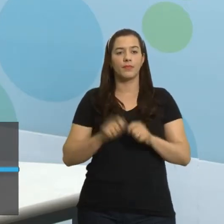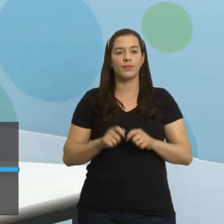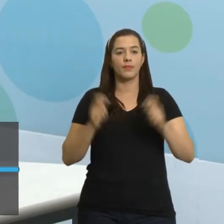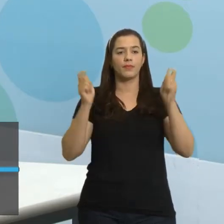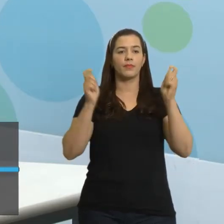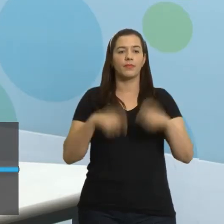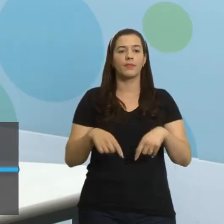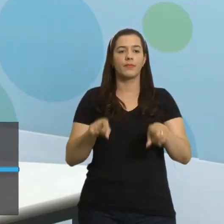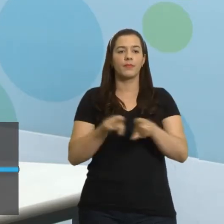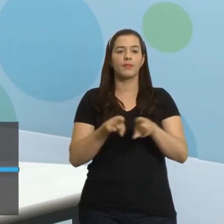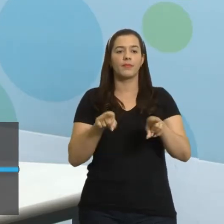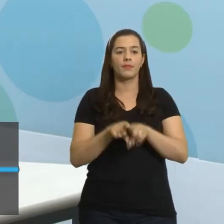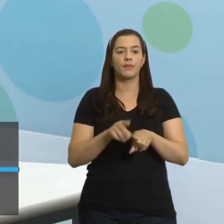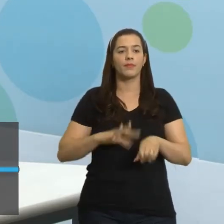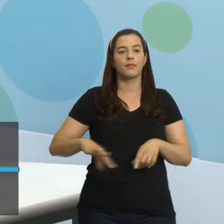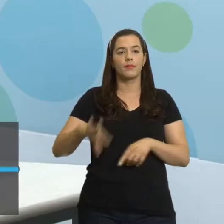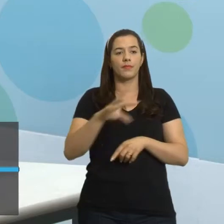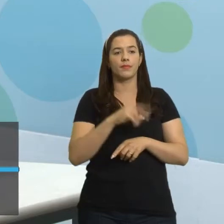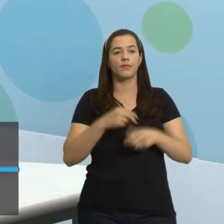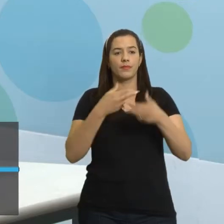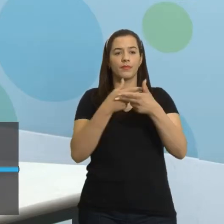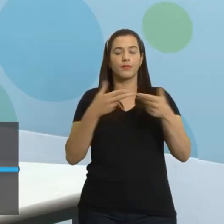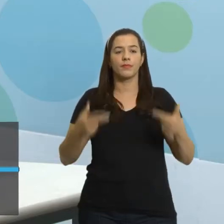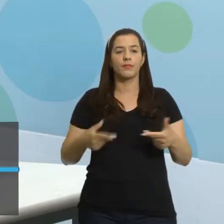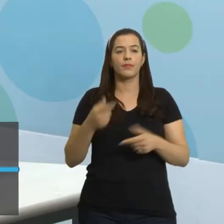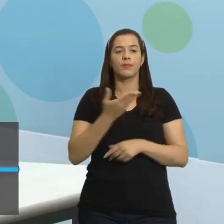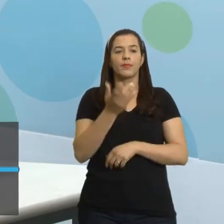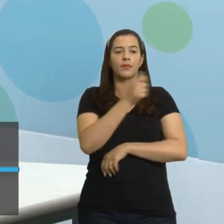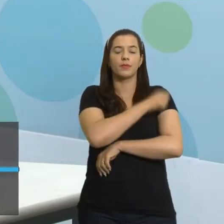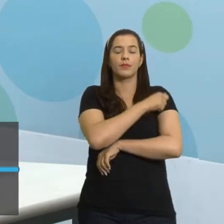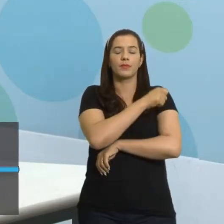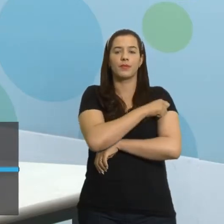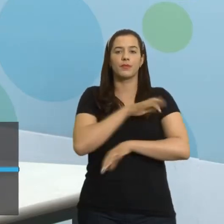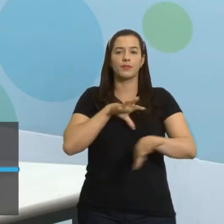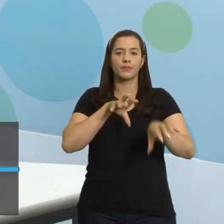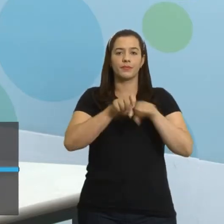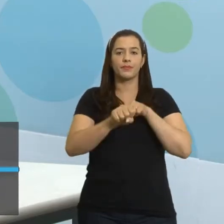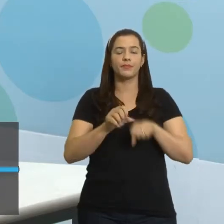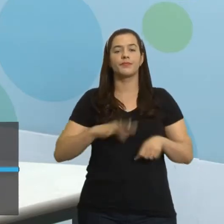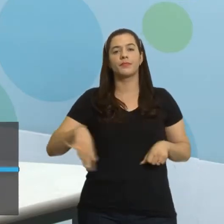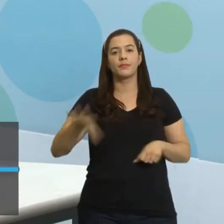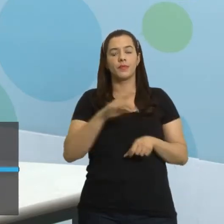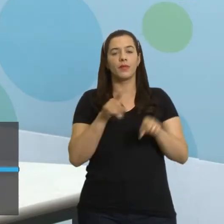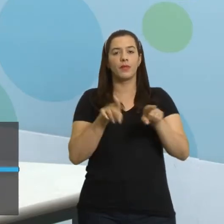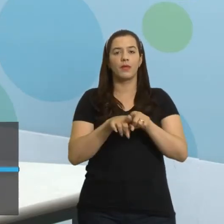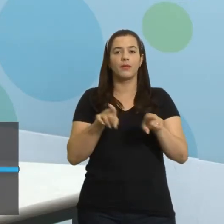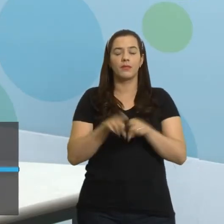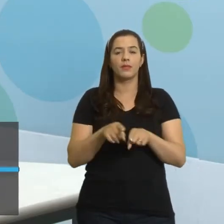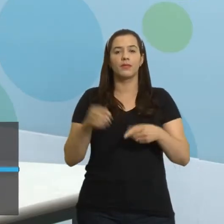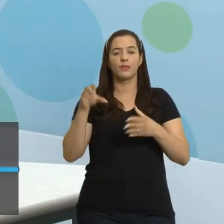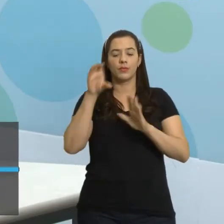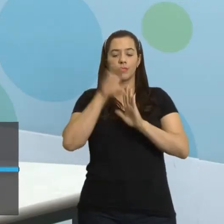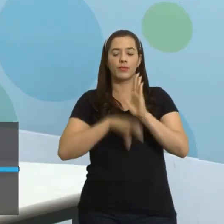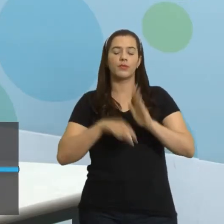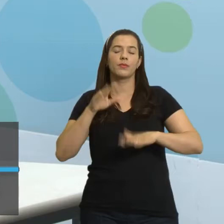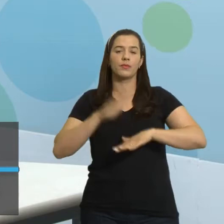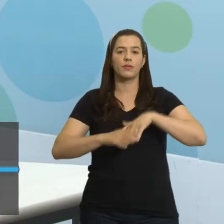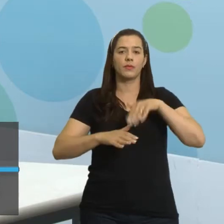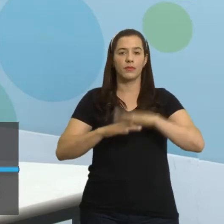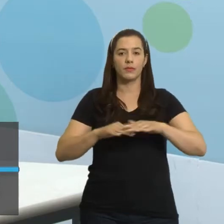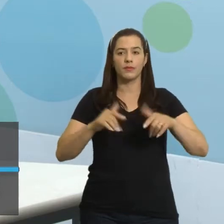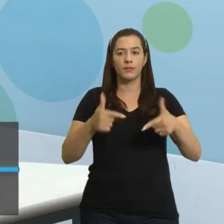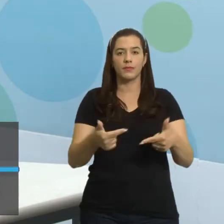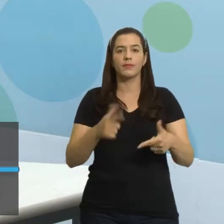possibilita também a formação integral aí dos estudantes. E o próprio currículo em ação, lá em